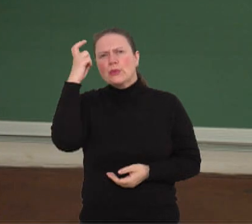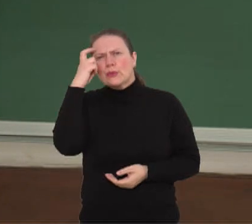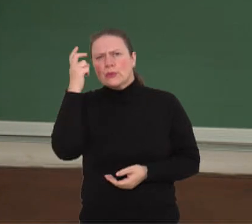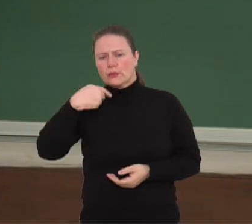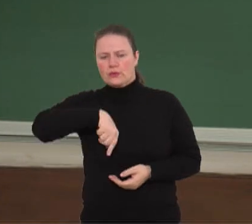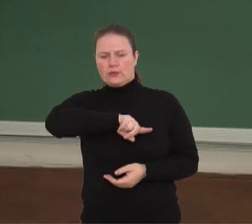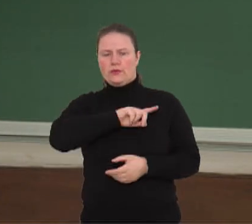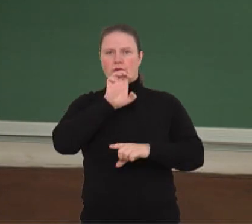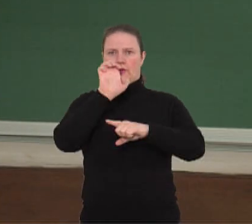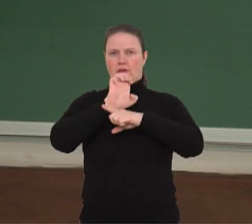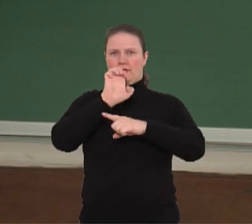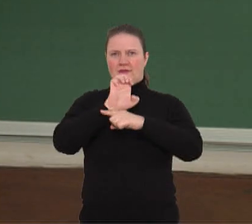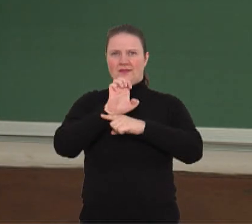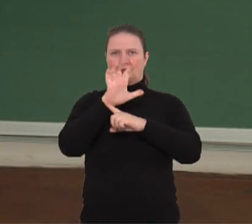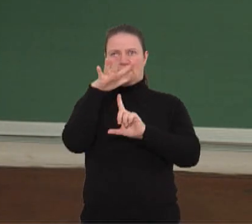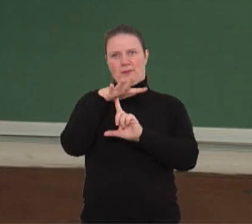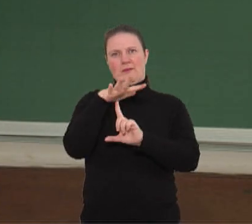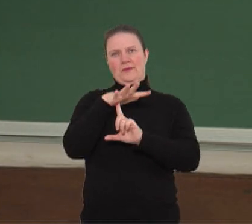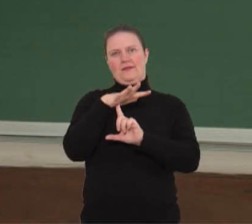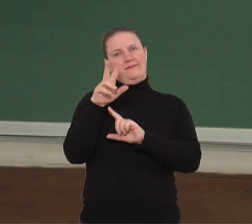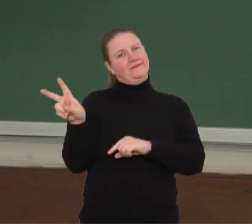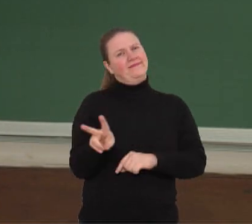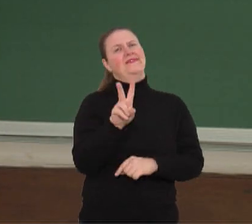nosso estado. Vamos valorizar.